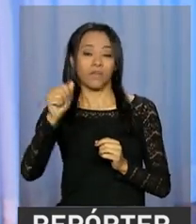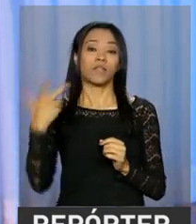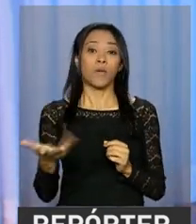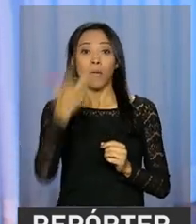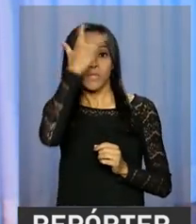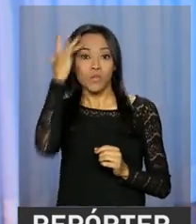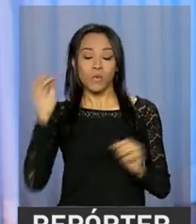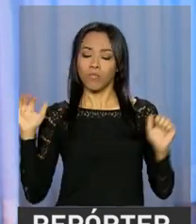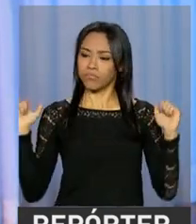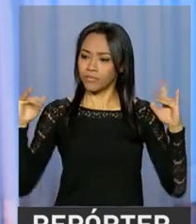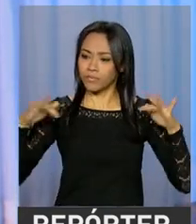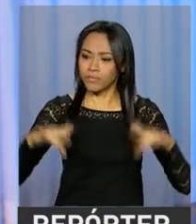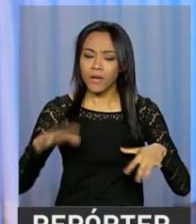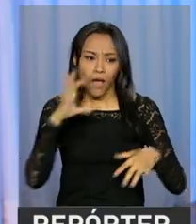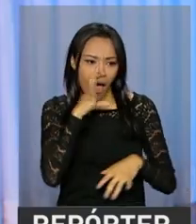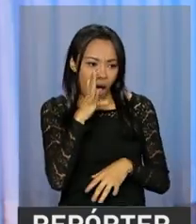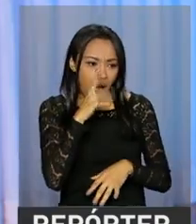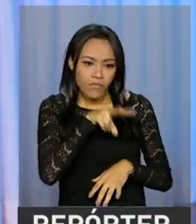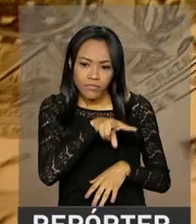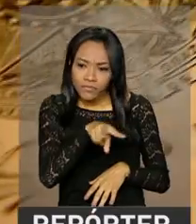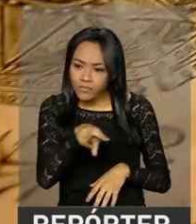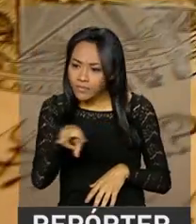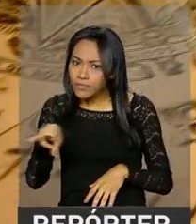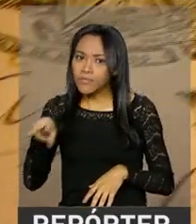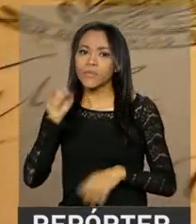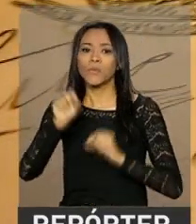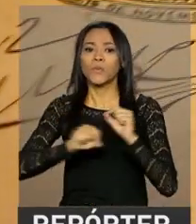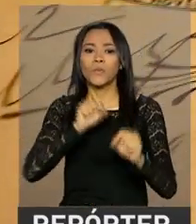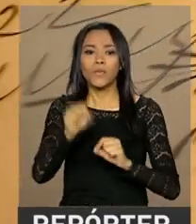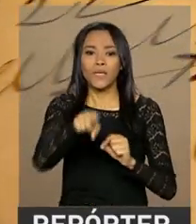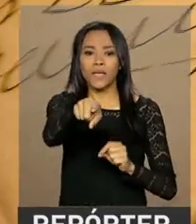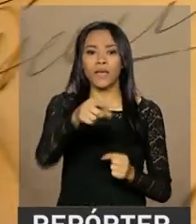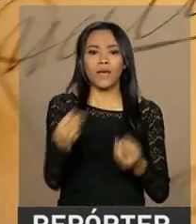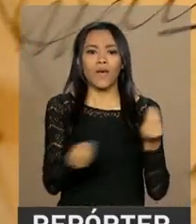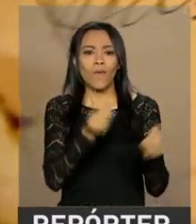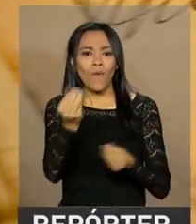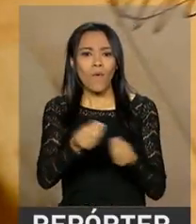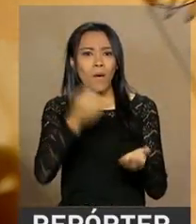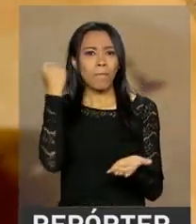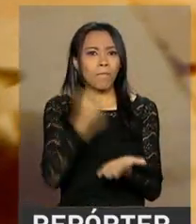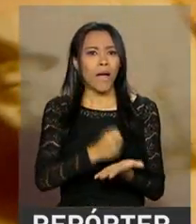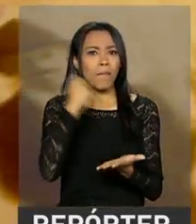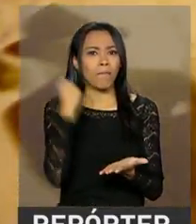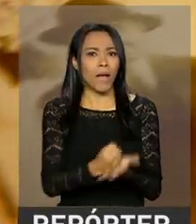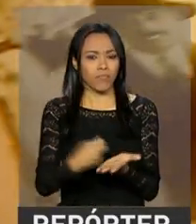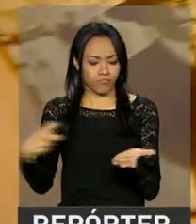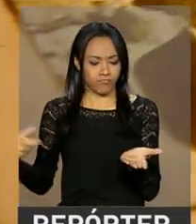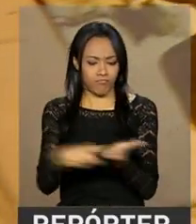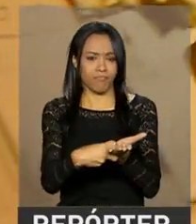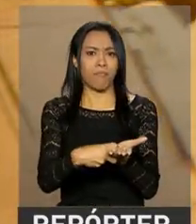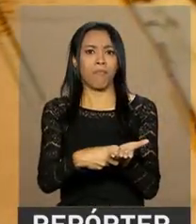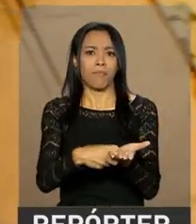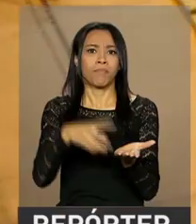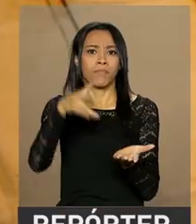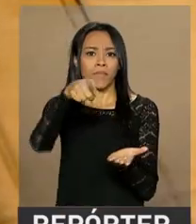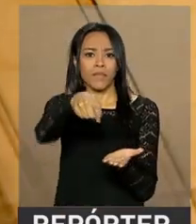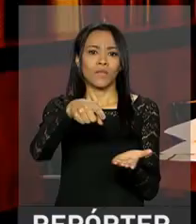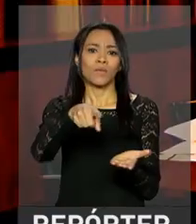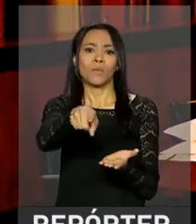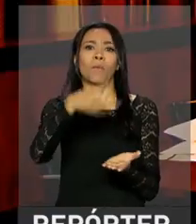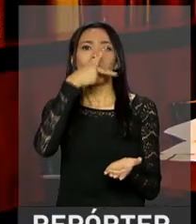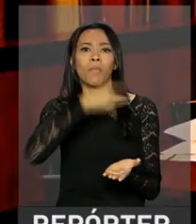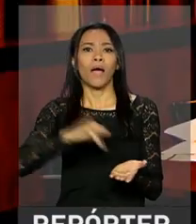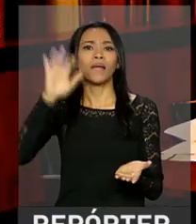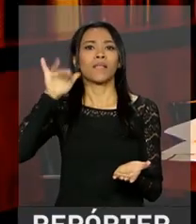visitante vai poder ver de per por exemplo o passaporte original de Santos Dumon o pai da aviação